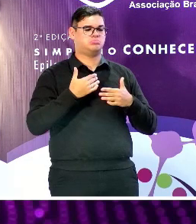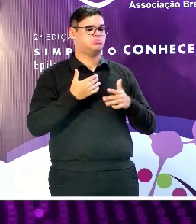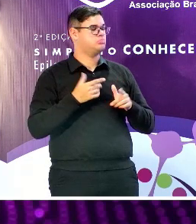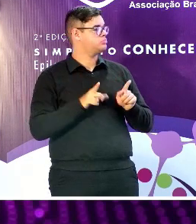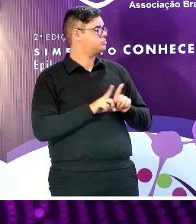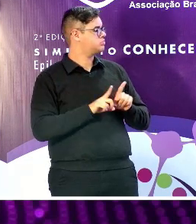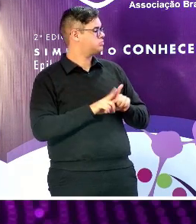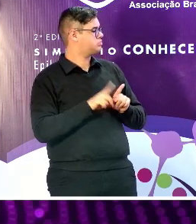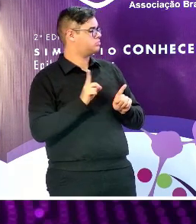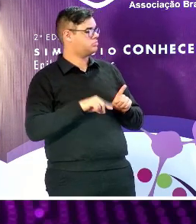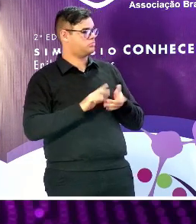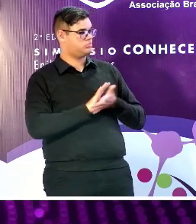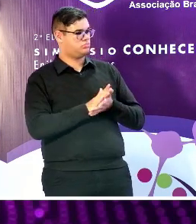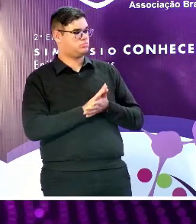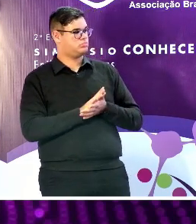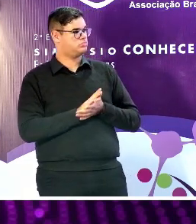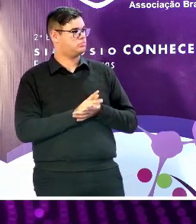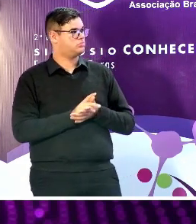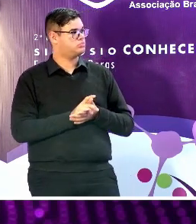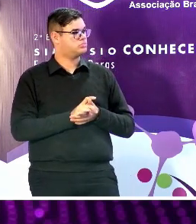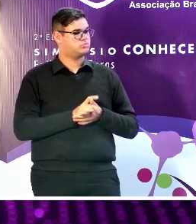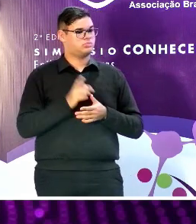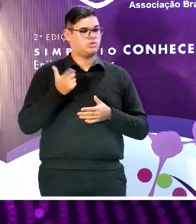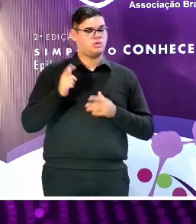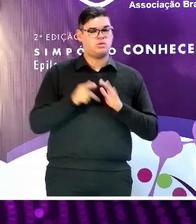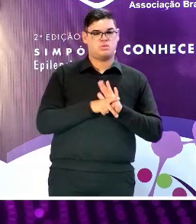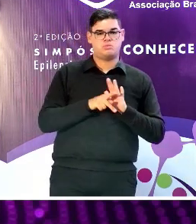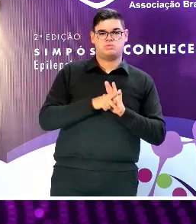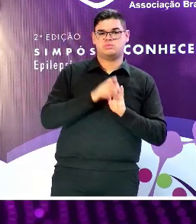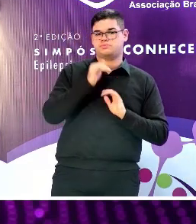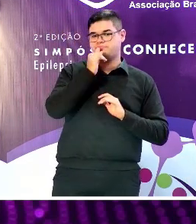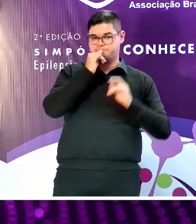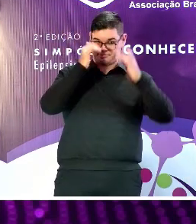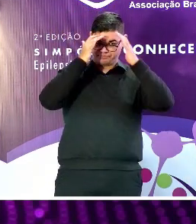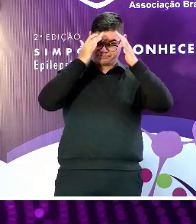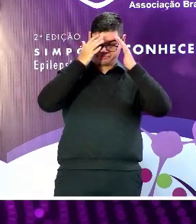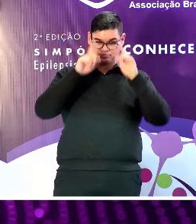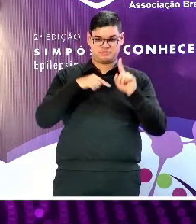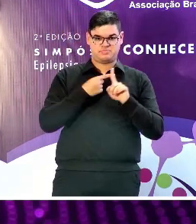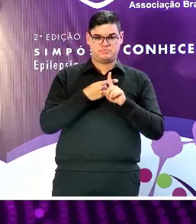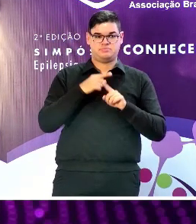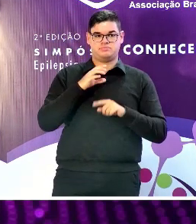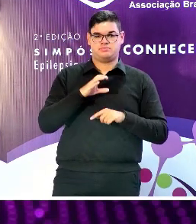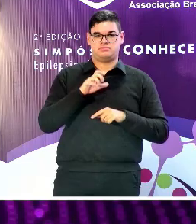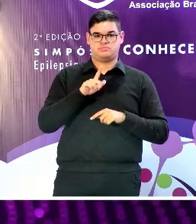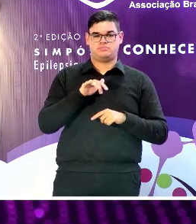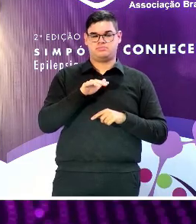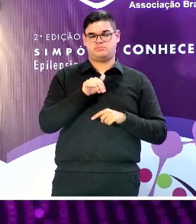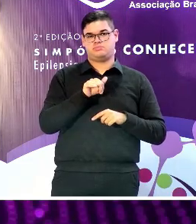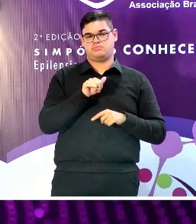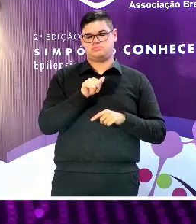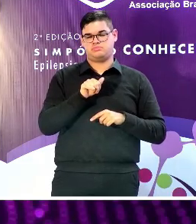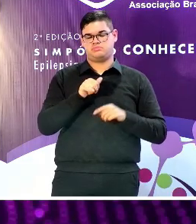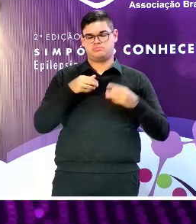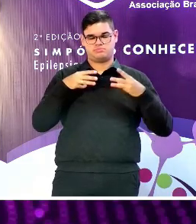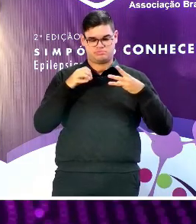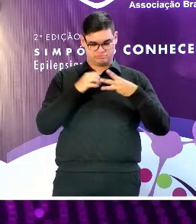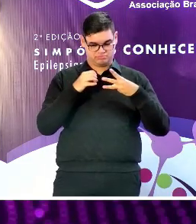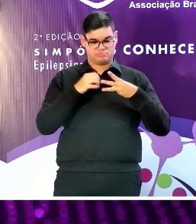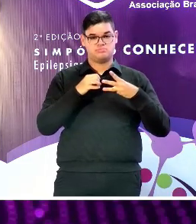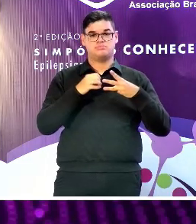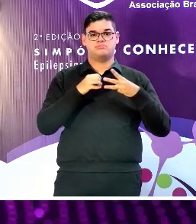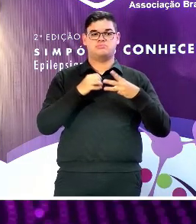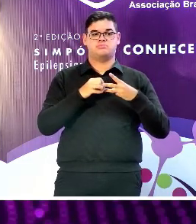a destruição dessas membranas de neurônios, de células nervosas, frente a um estresse oxidativo. Então, a